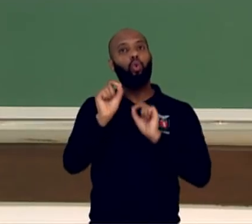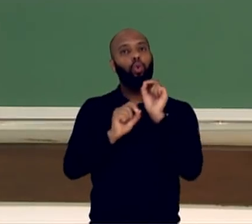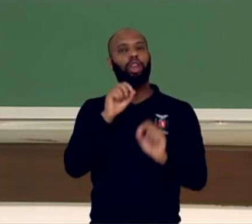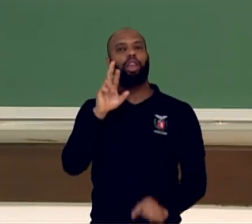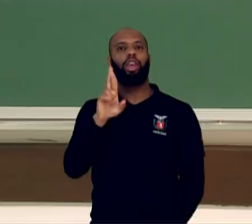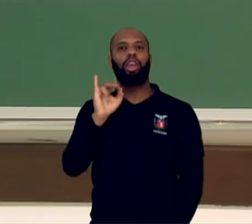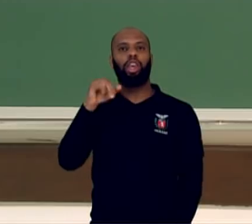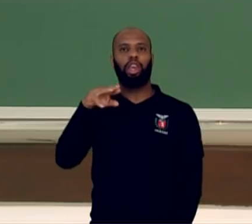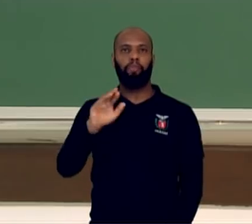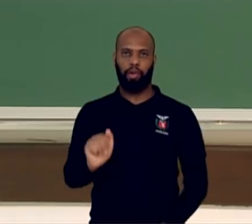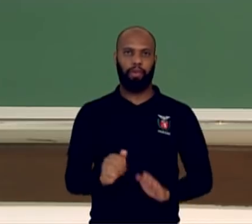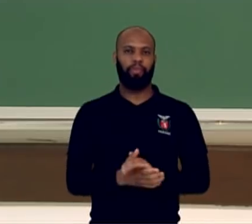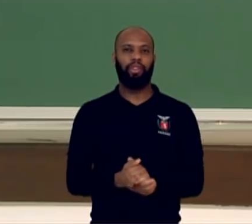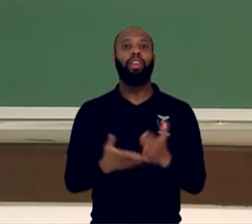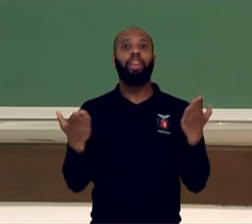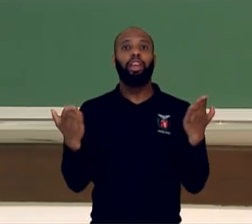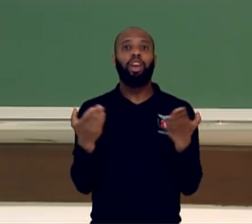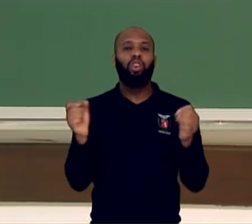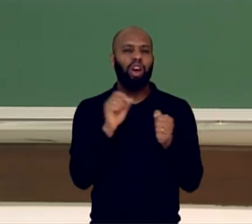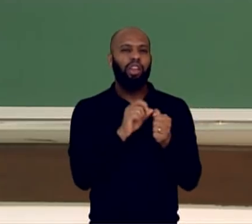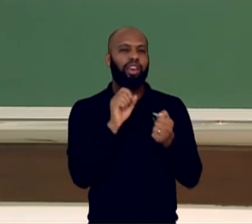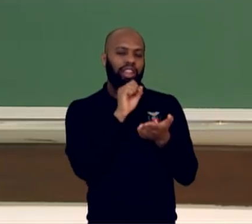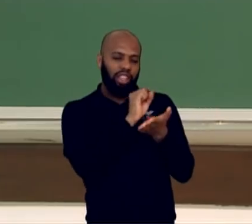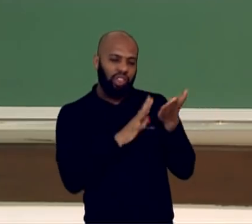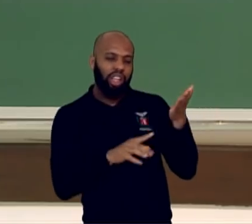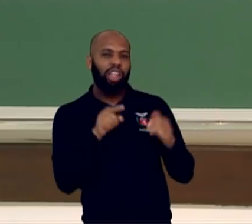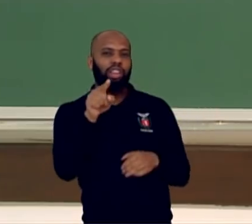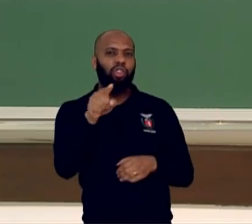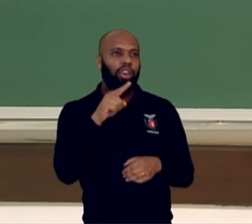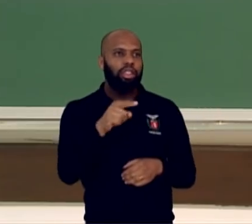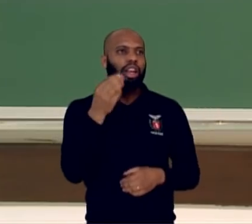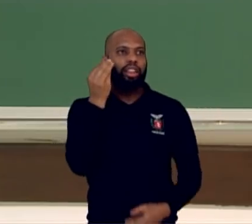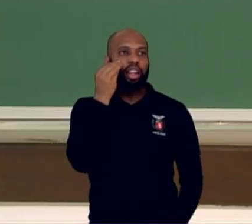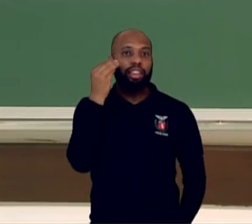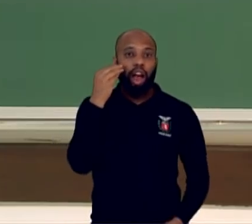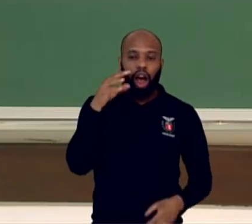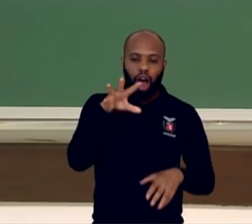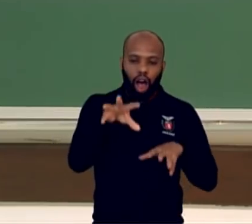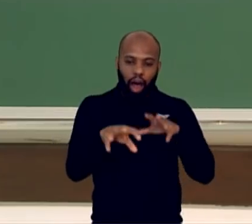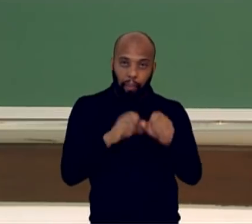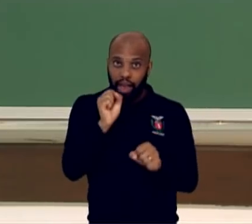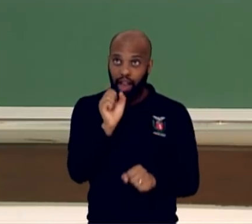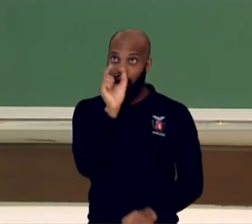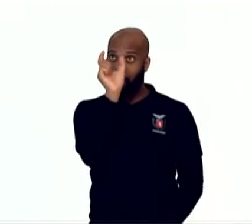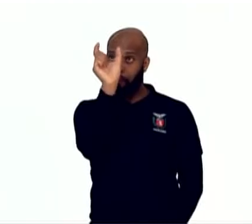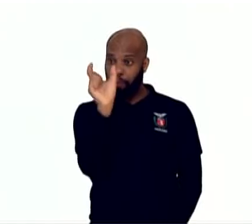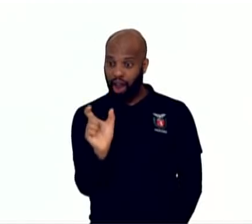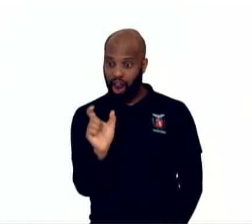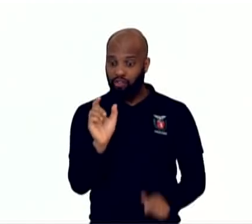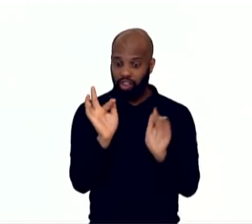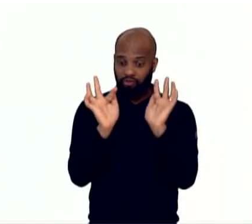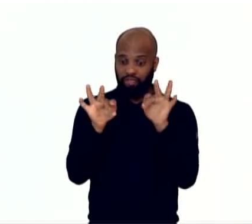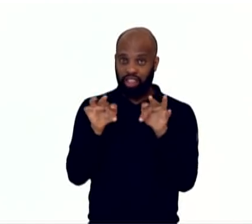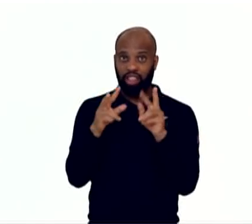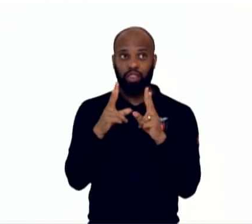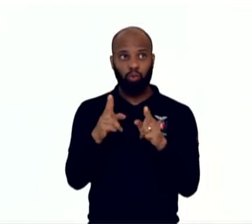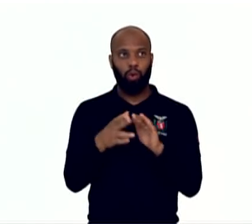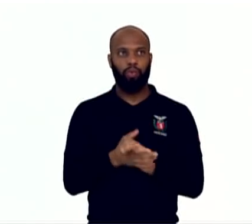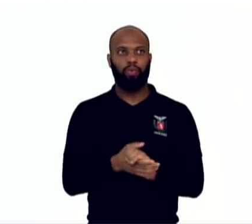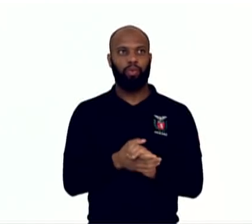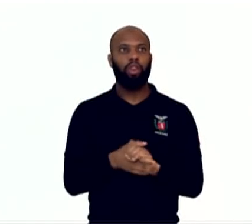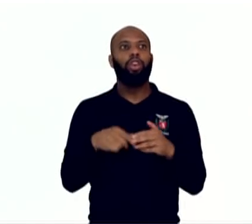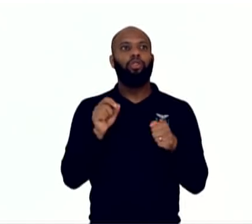Agora, vamos fazer um exercício para vocês retirarem a rima do poema? Então, olha só, vocês vão fazer